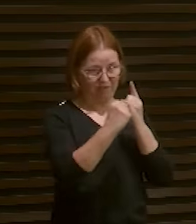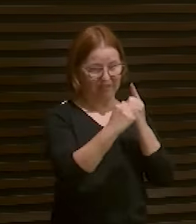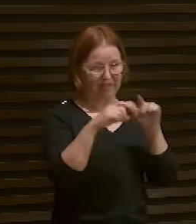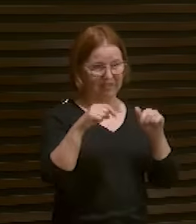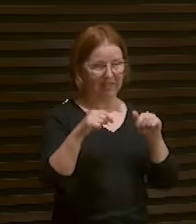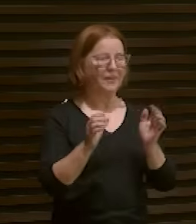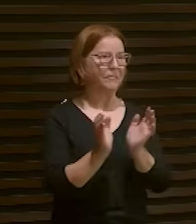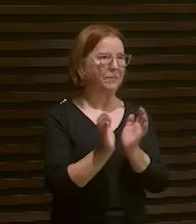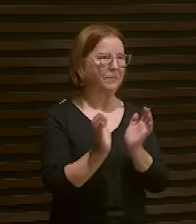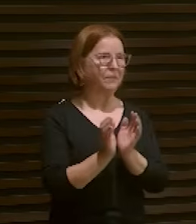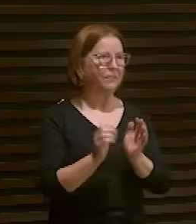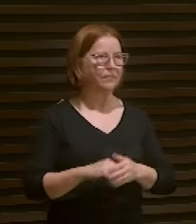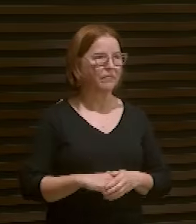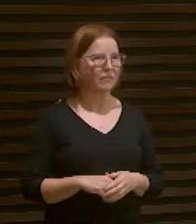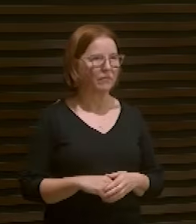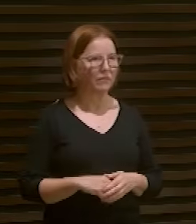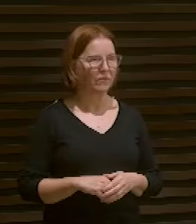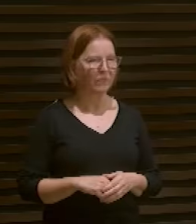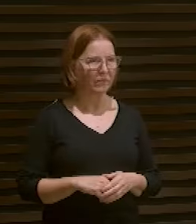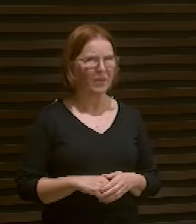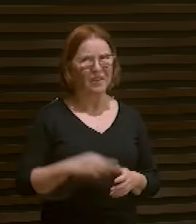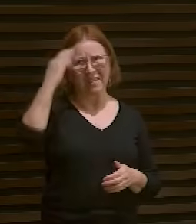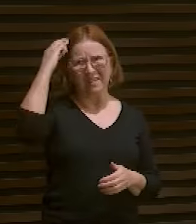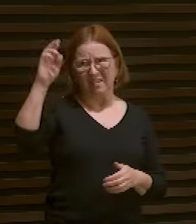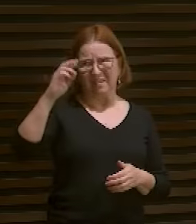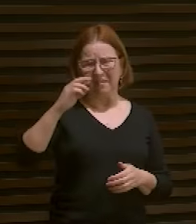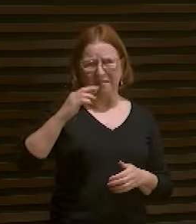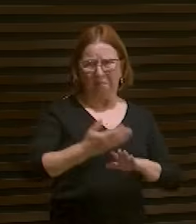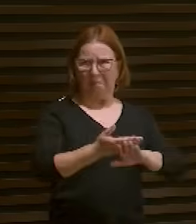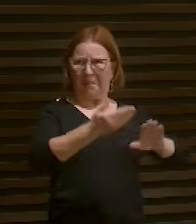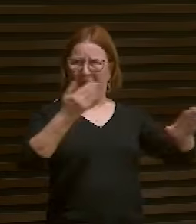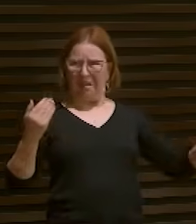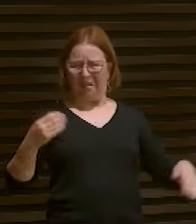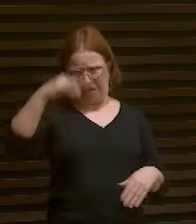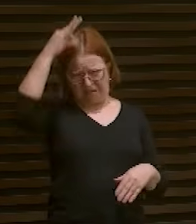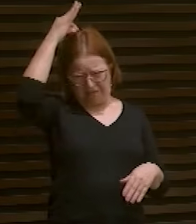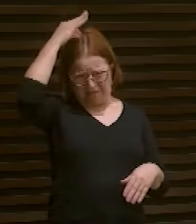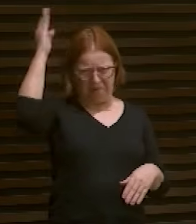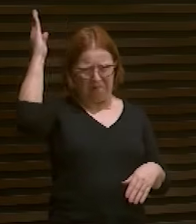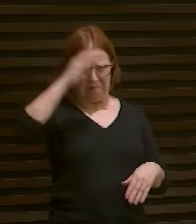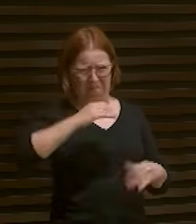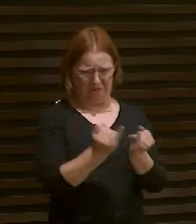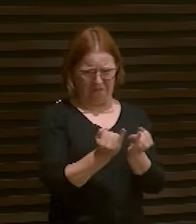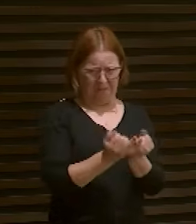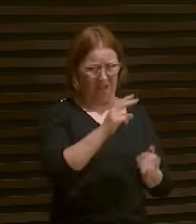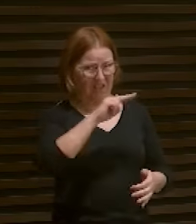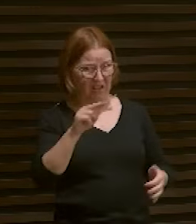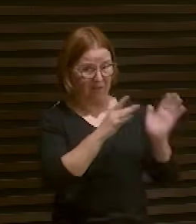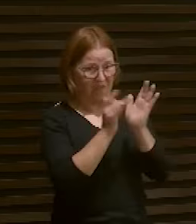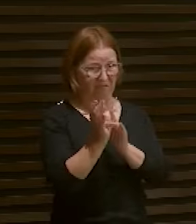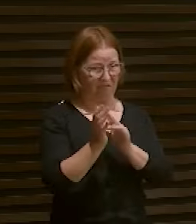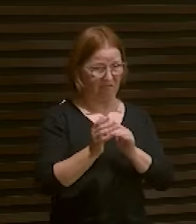nossa comunidade. Senhor, me livre desse espírito maligno de fofoca em nome de Jesus, Senhor. Não me